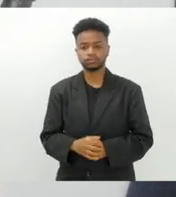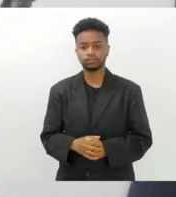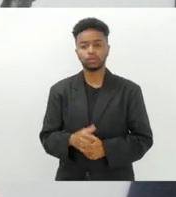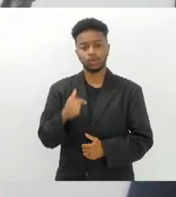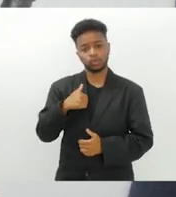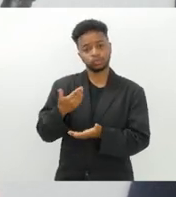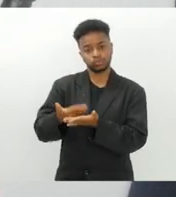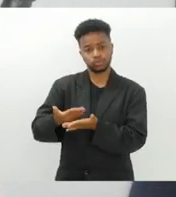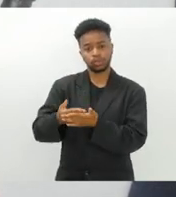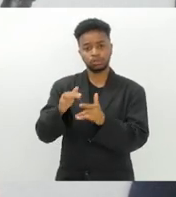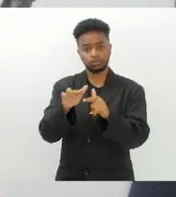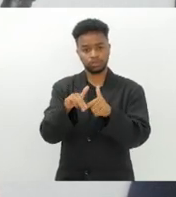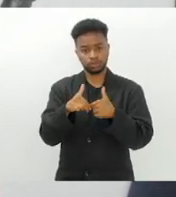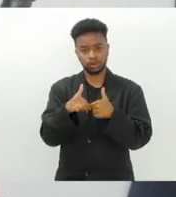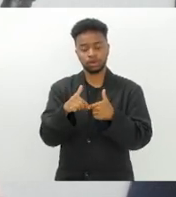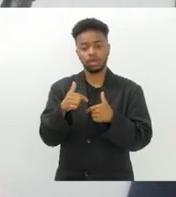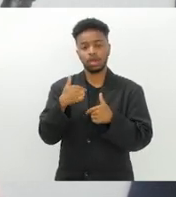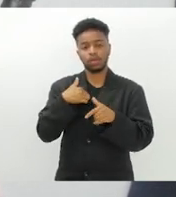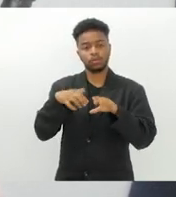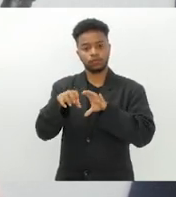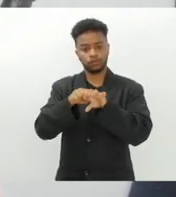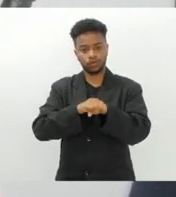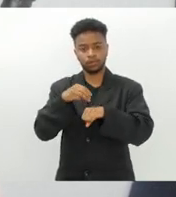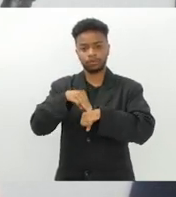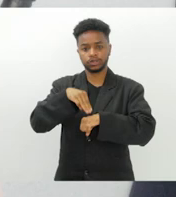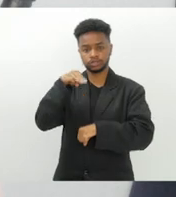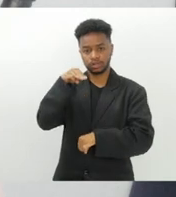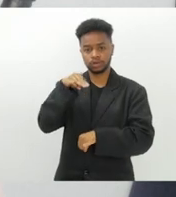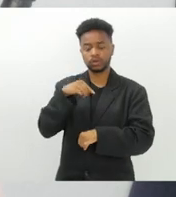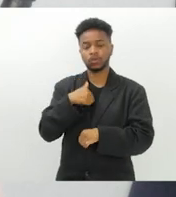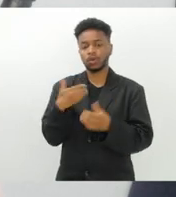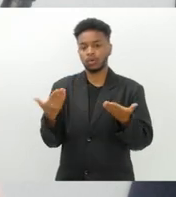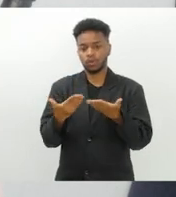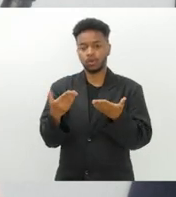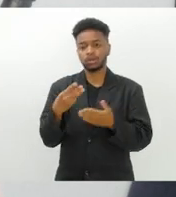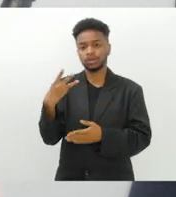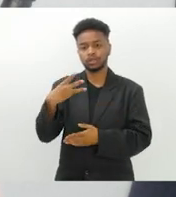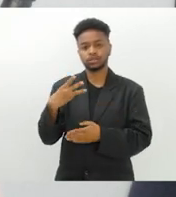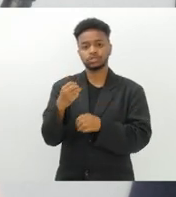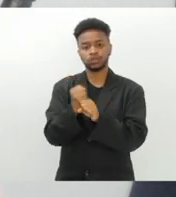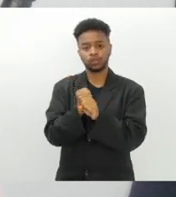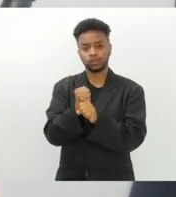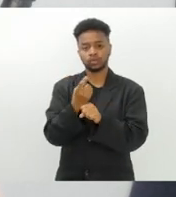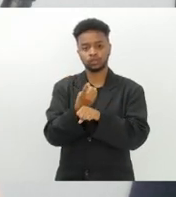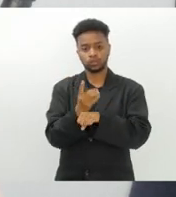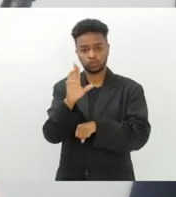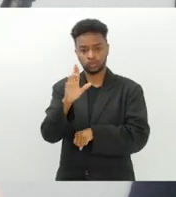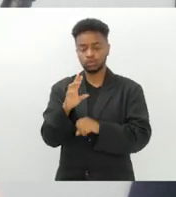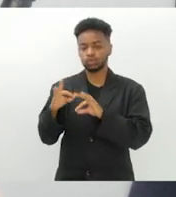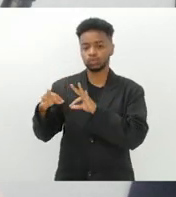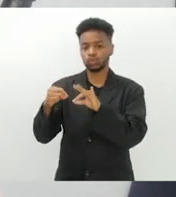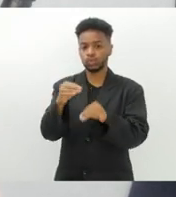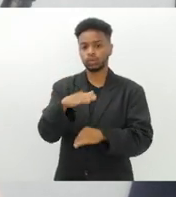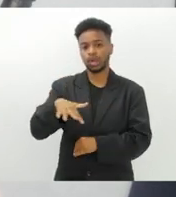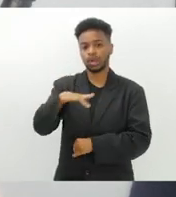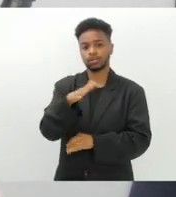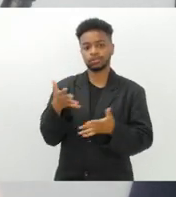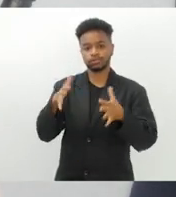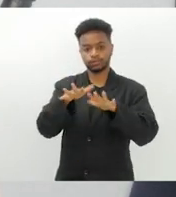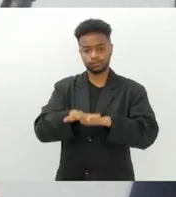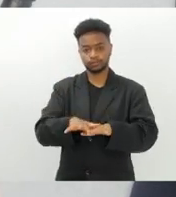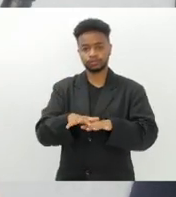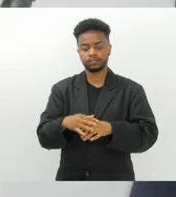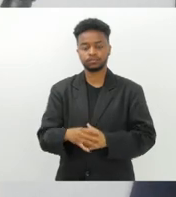Estudei para isso, fiz especialização, mestrado, hoje eu estou no terceiro ano do doutorado, todos eles na área da inclusão.